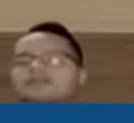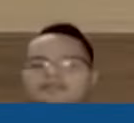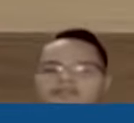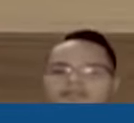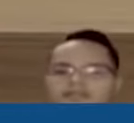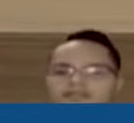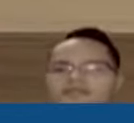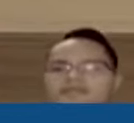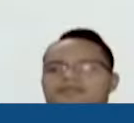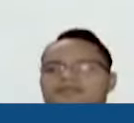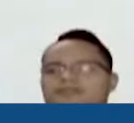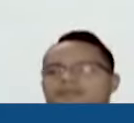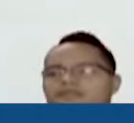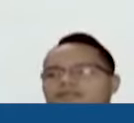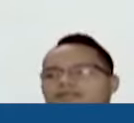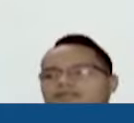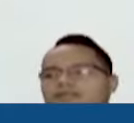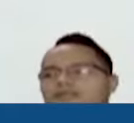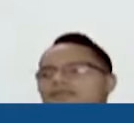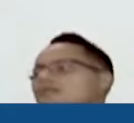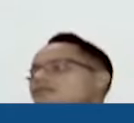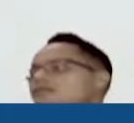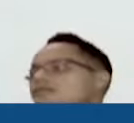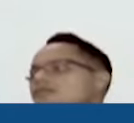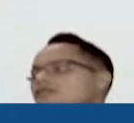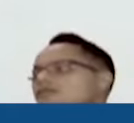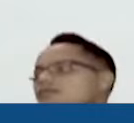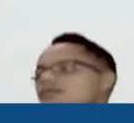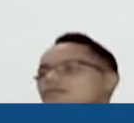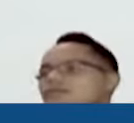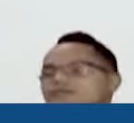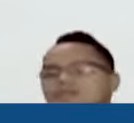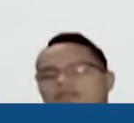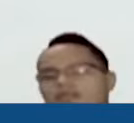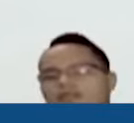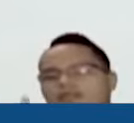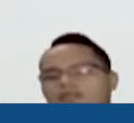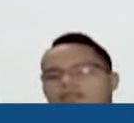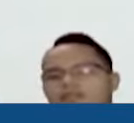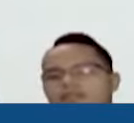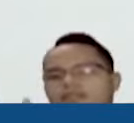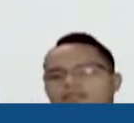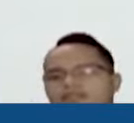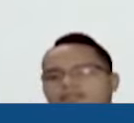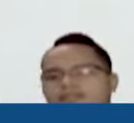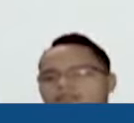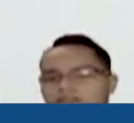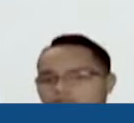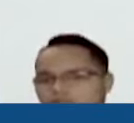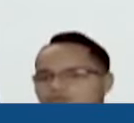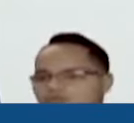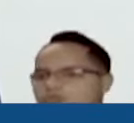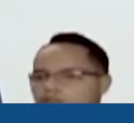a questão da primarização a gente sim vai vai dar uma prioridade para pessoas locais